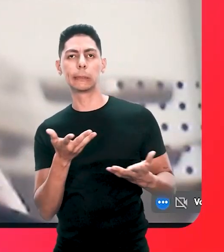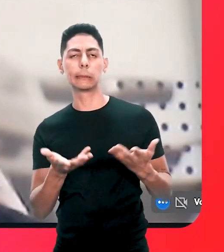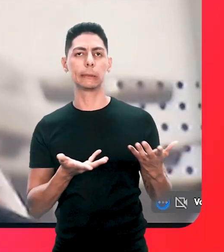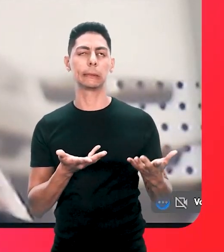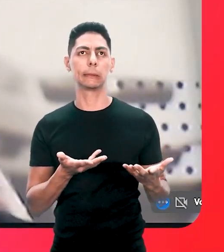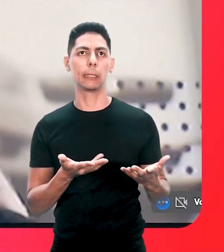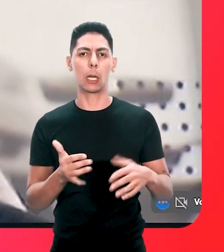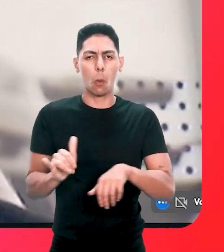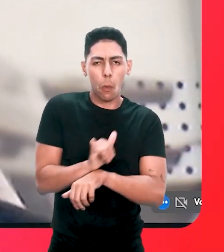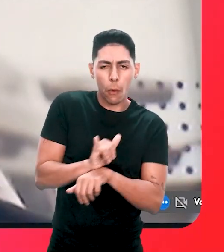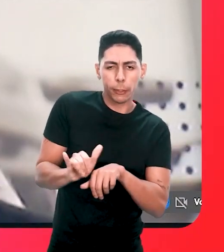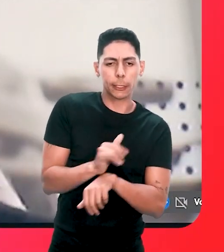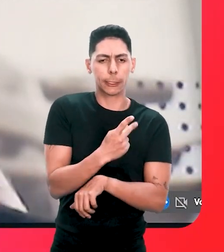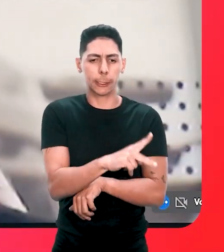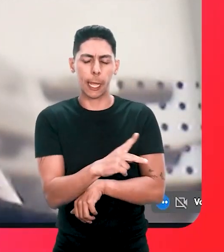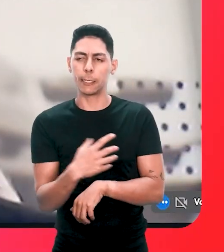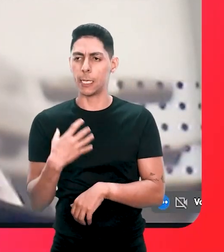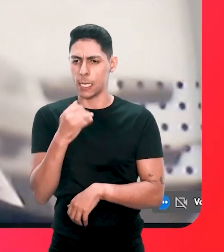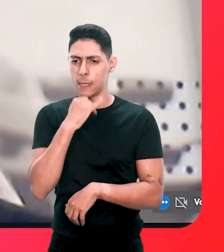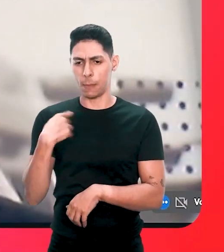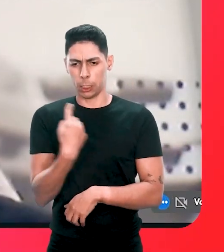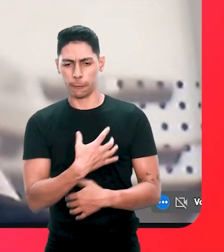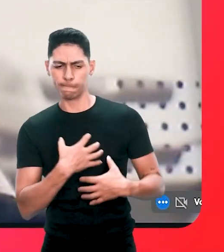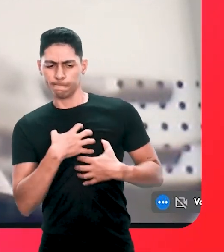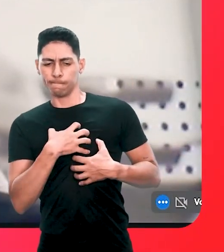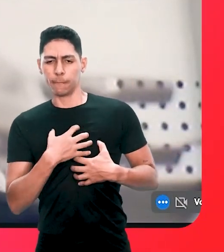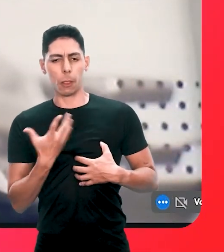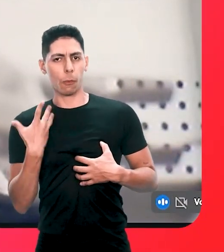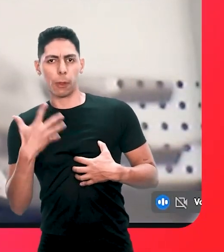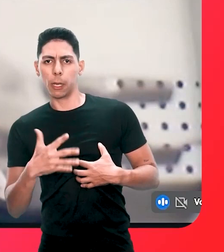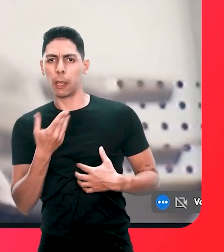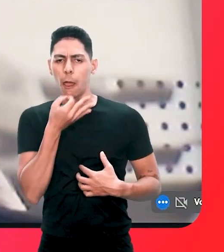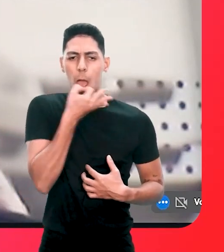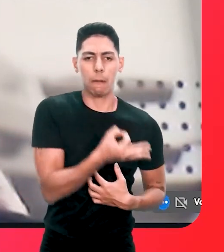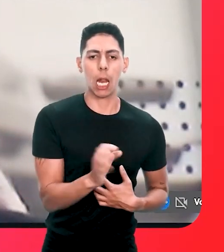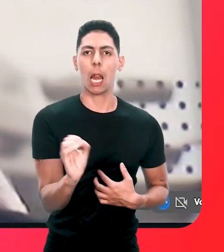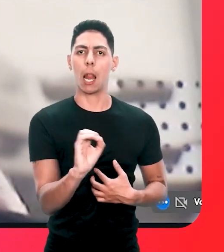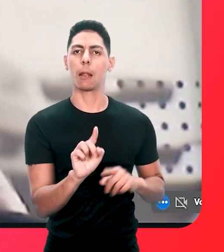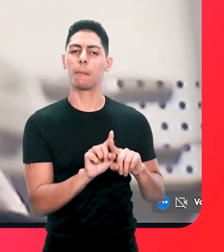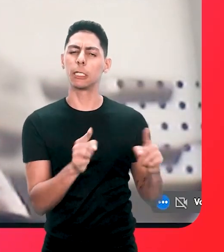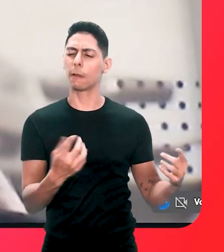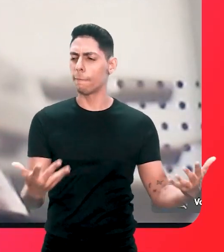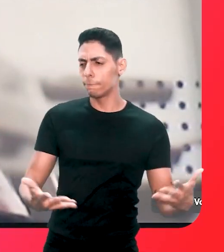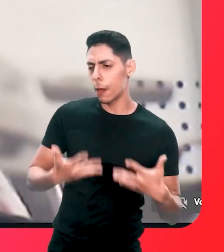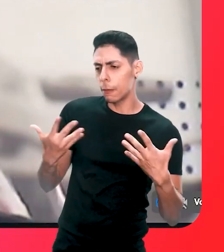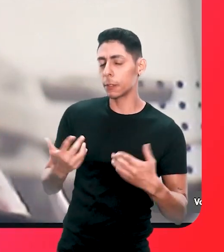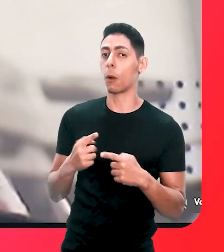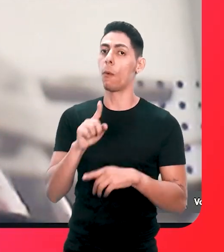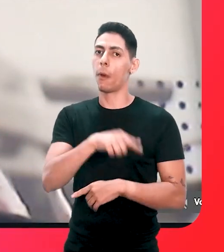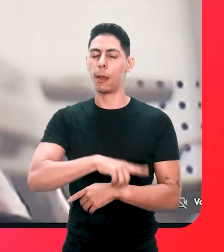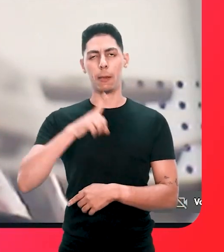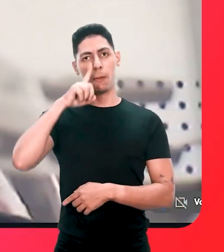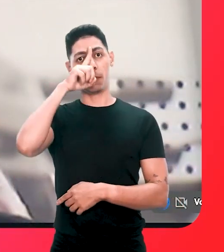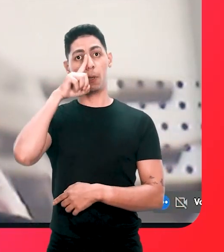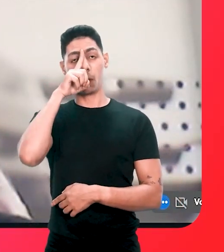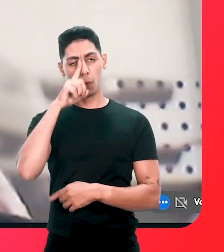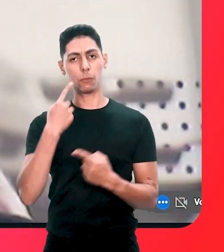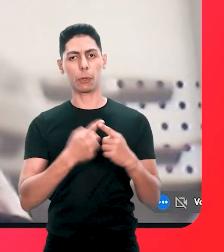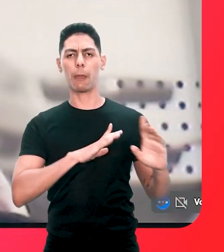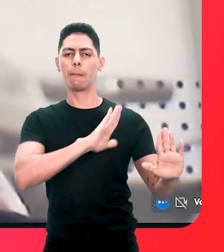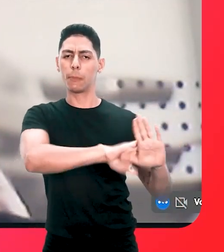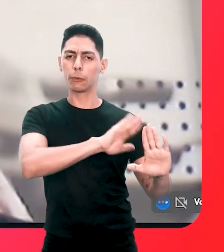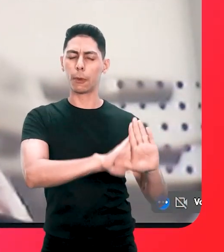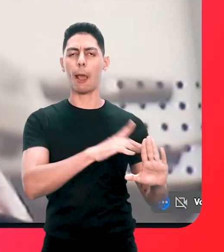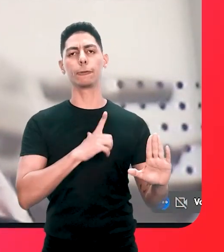outros se sentirem seguros para manifestar, né? Então, era um perigo, cara, era um perigo. A